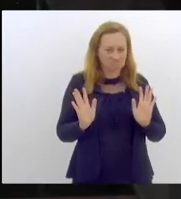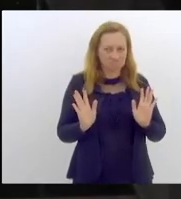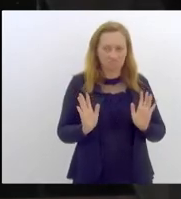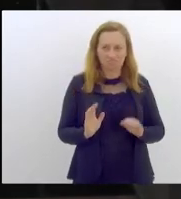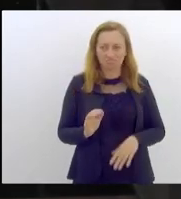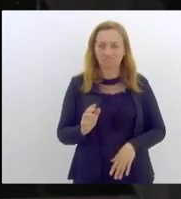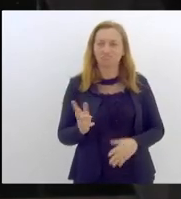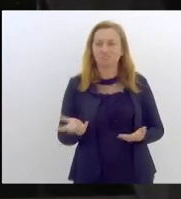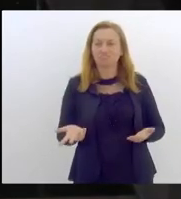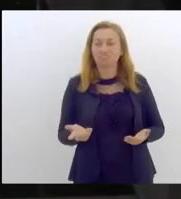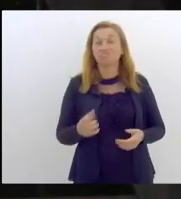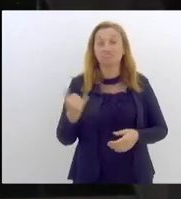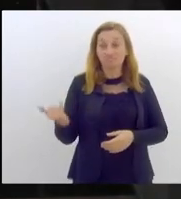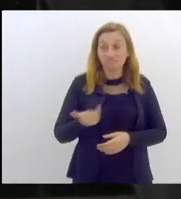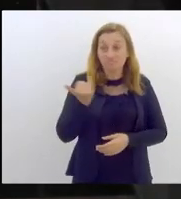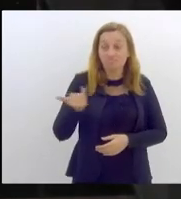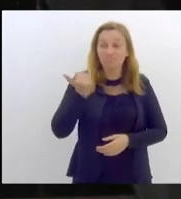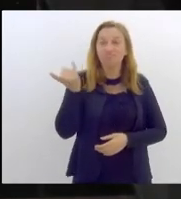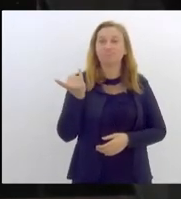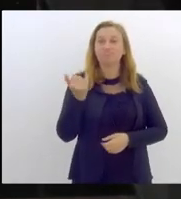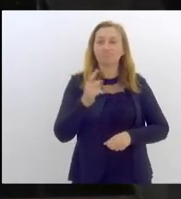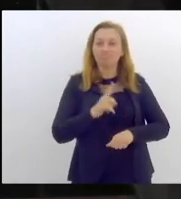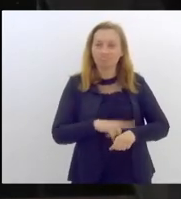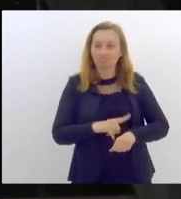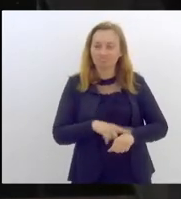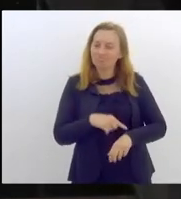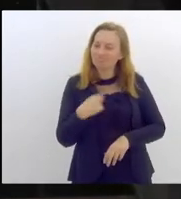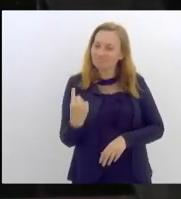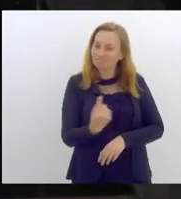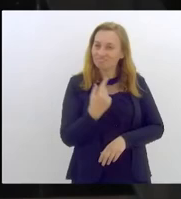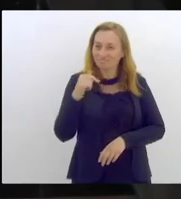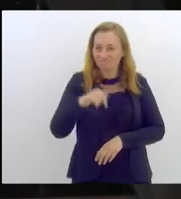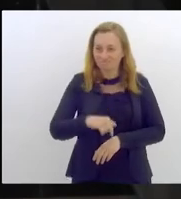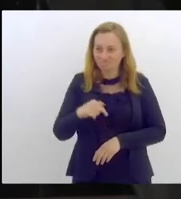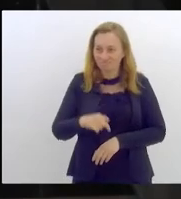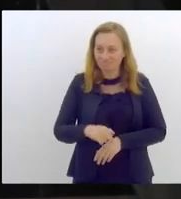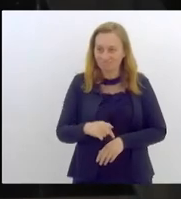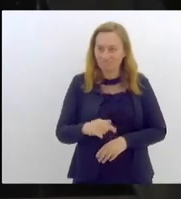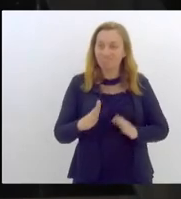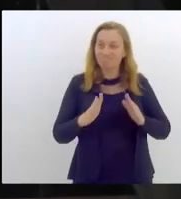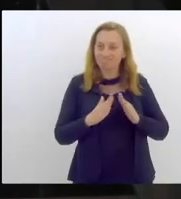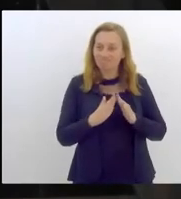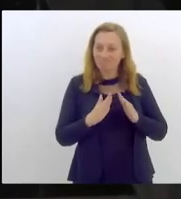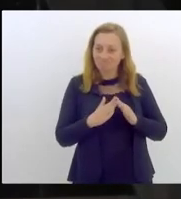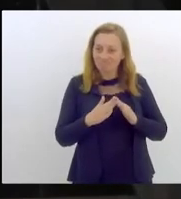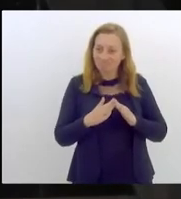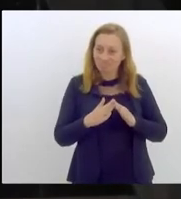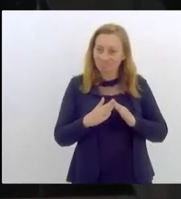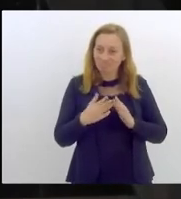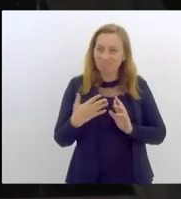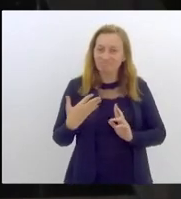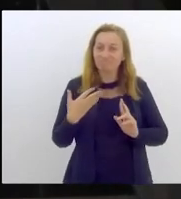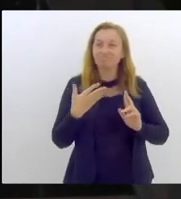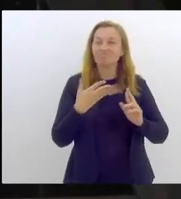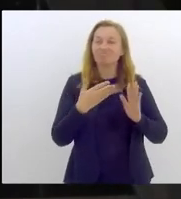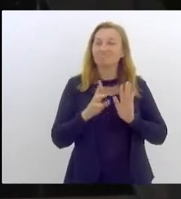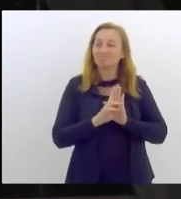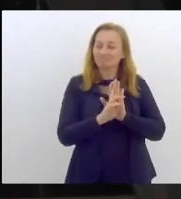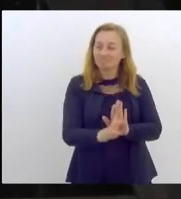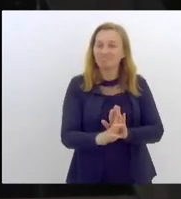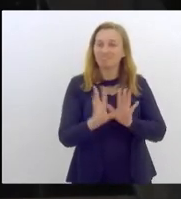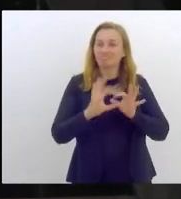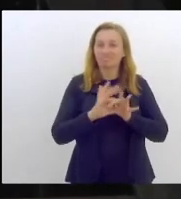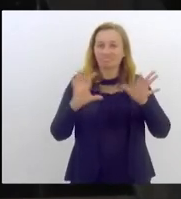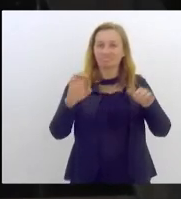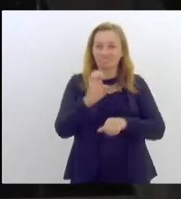candidatos O importante nesse momento e nós estamos aqui numa casa que reflete a democracia no estado